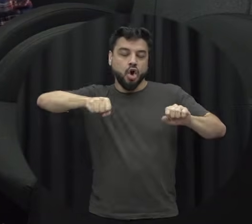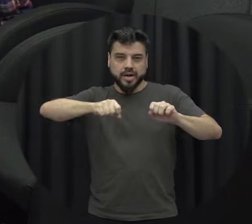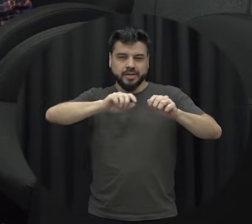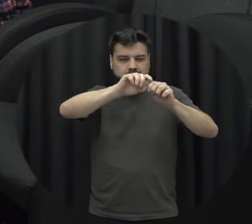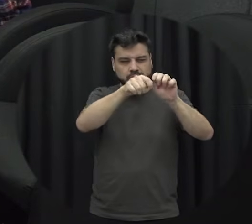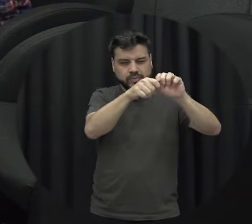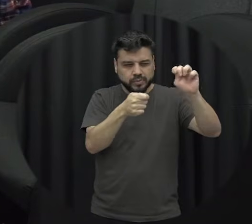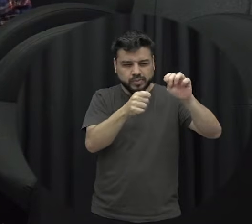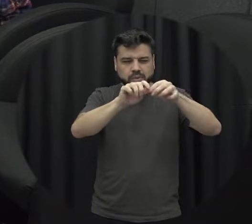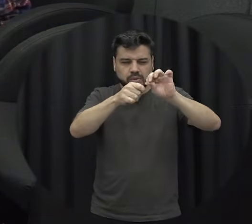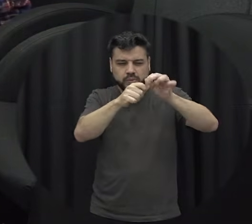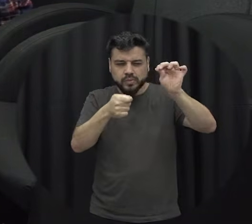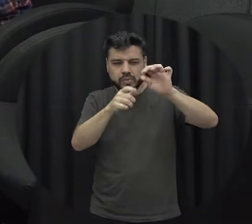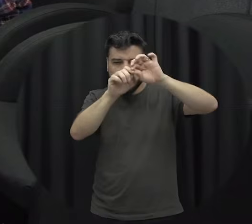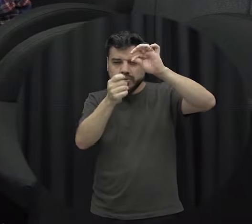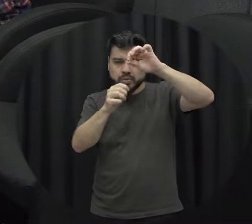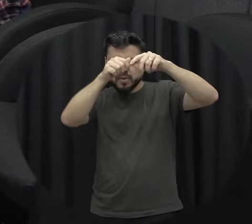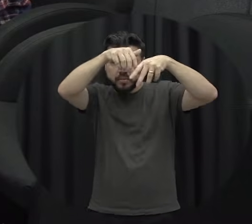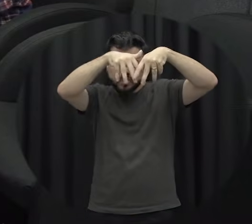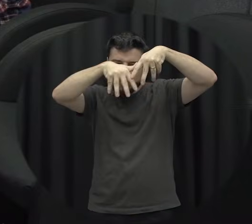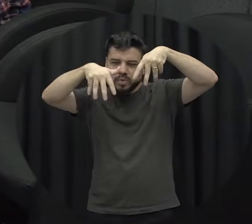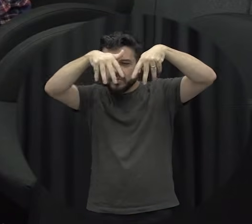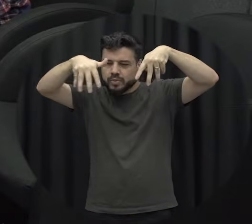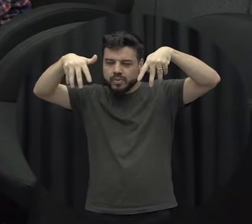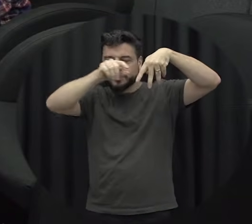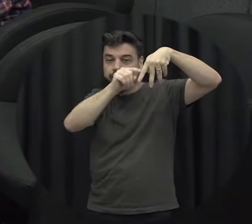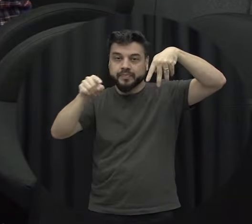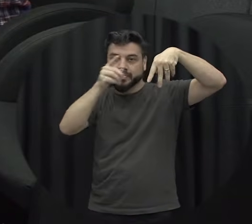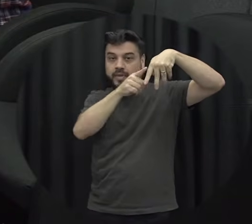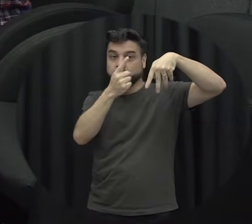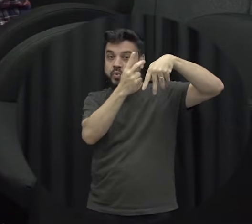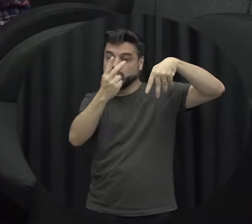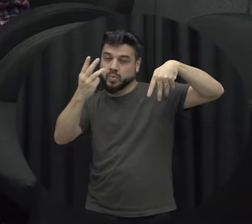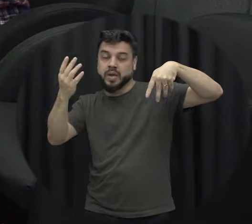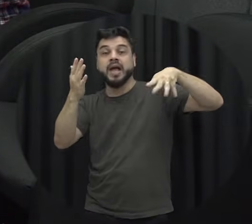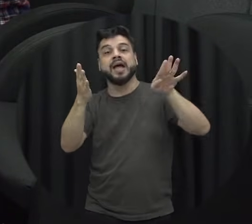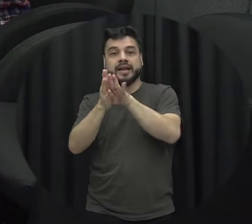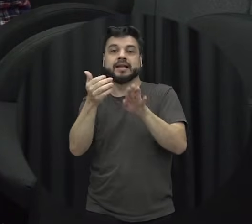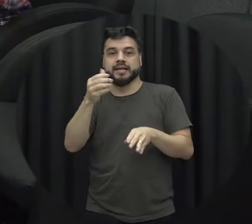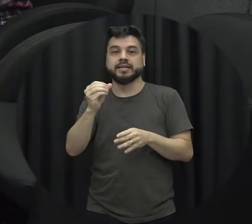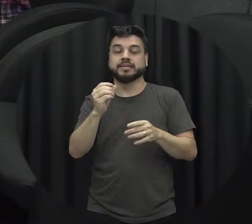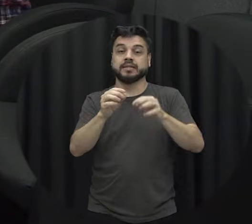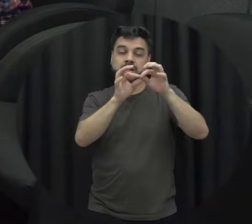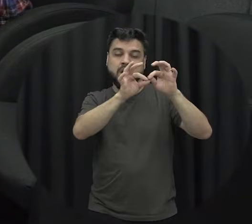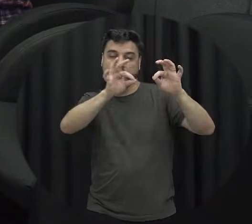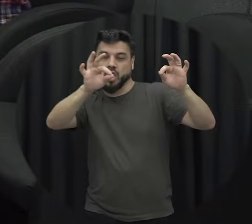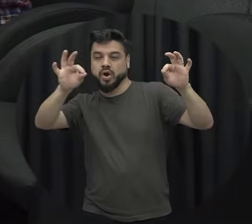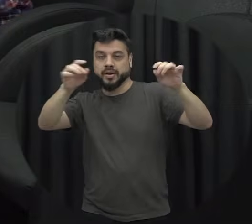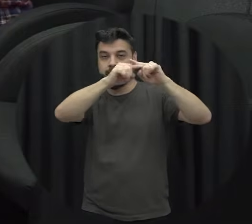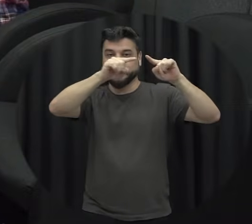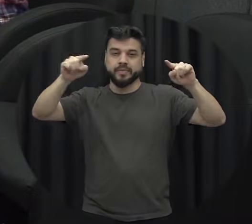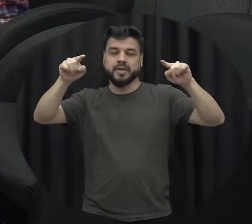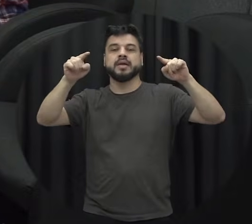que fazia as marcações indicando a quantidade, sempre na base 10. Tem uma corda principal, que são amarradas